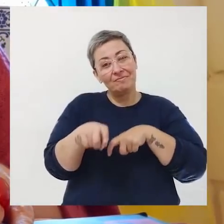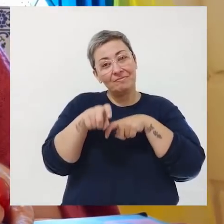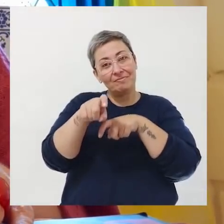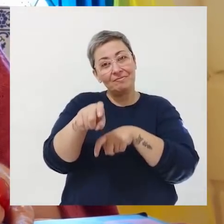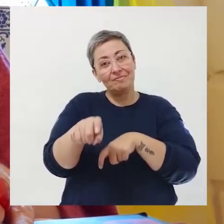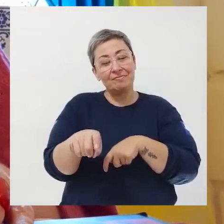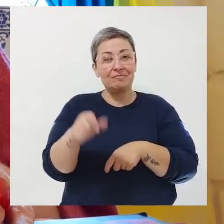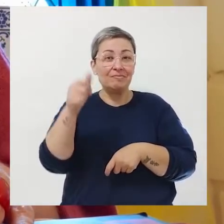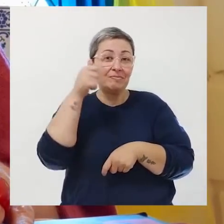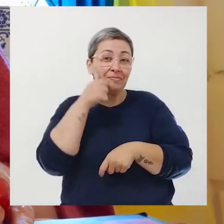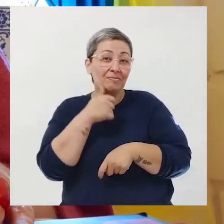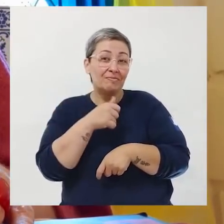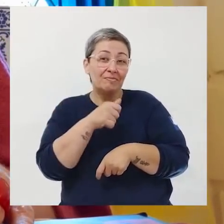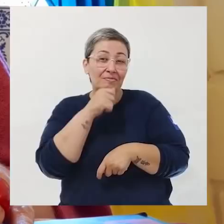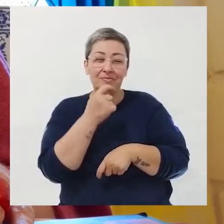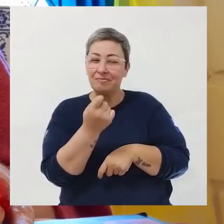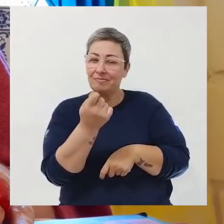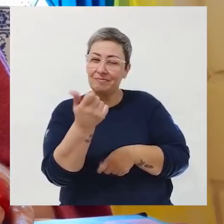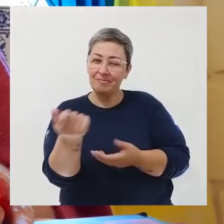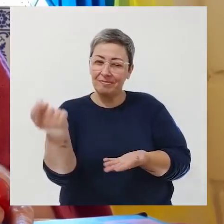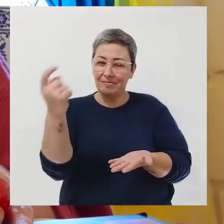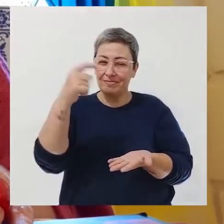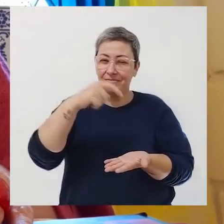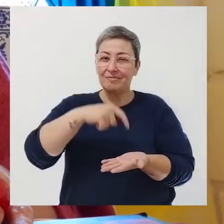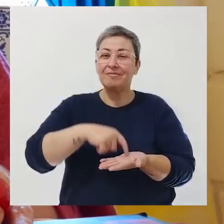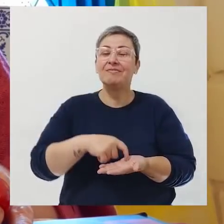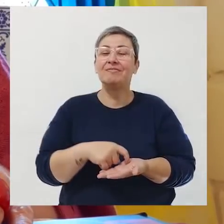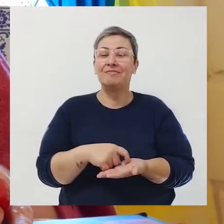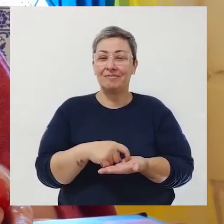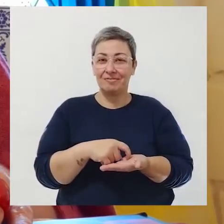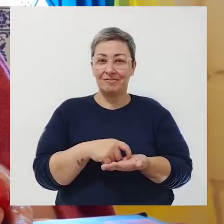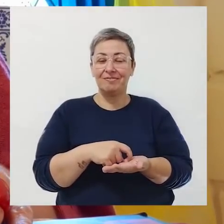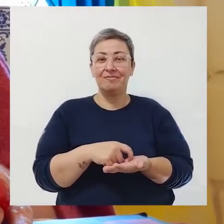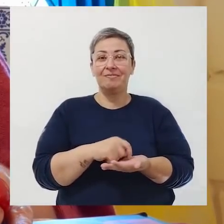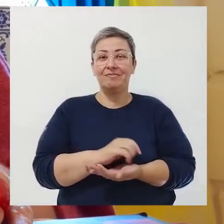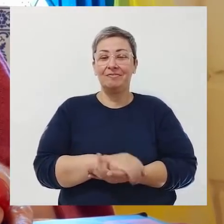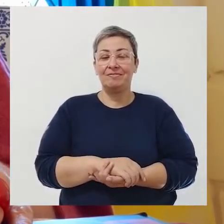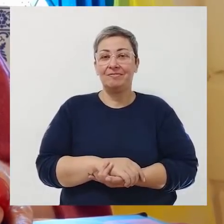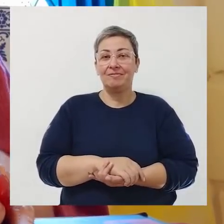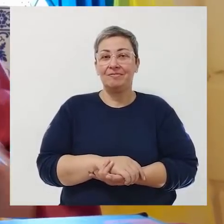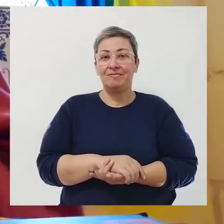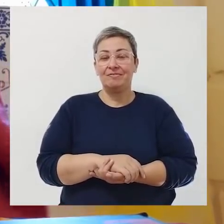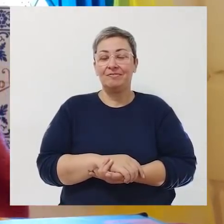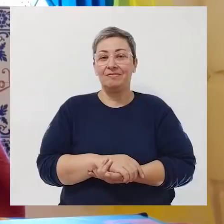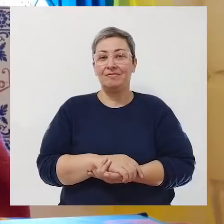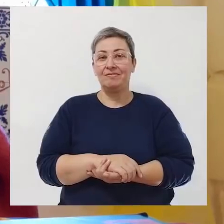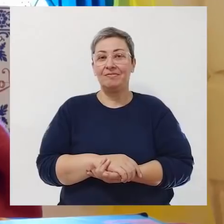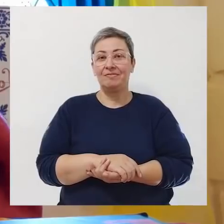Papai foi pra roça, mamãe já vem já